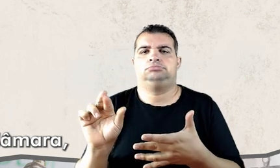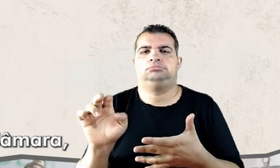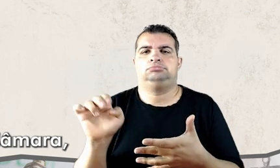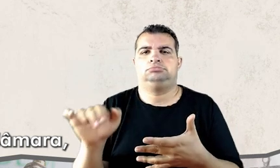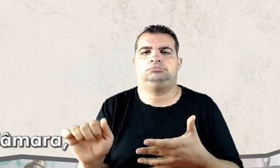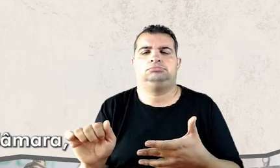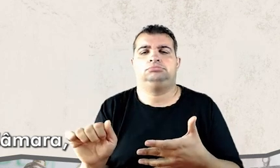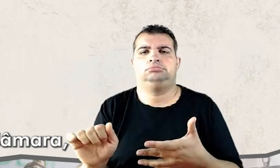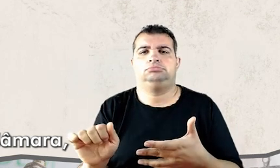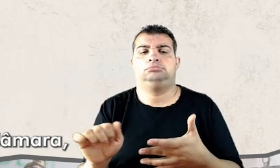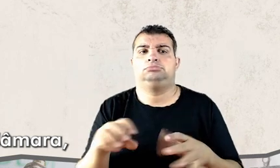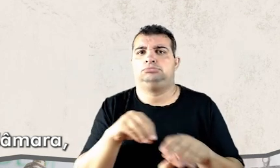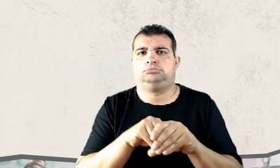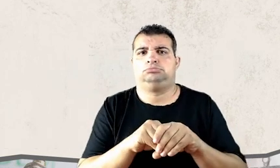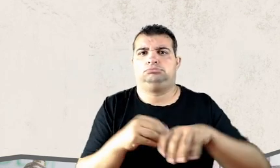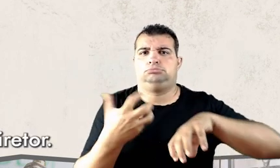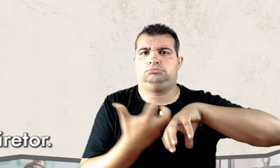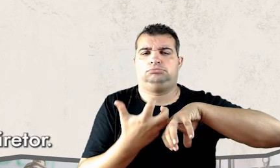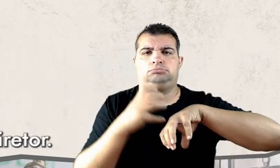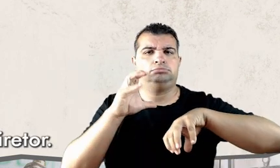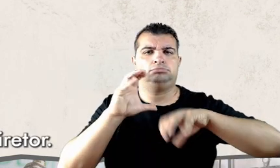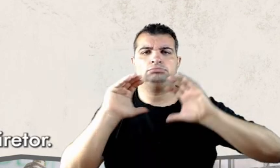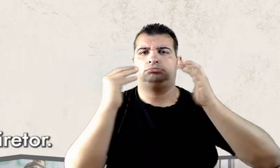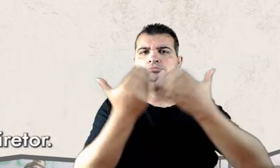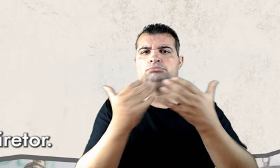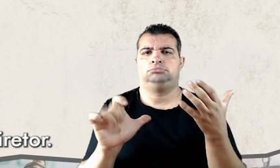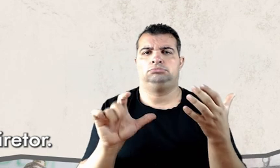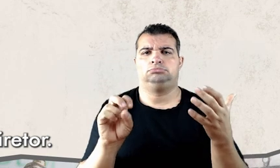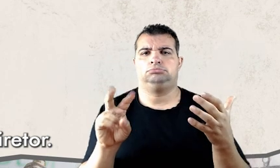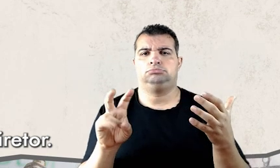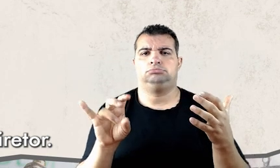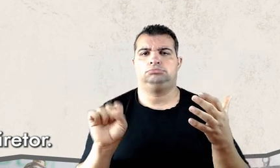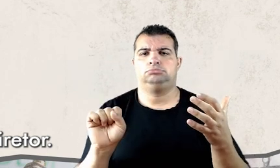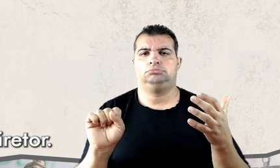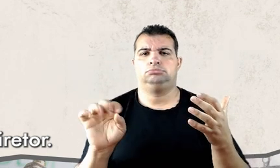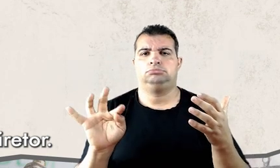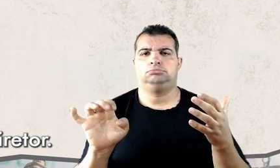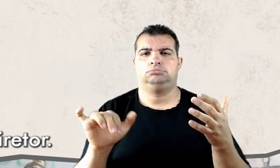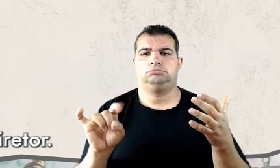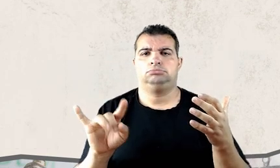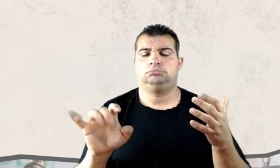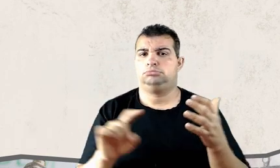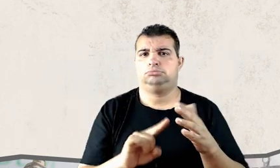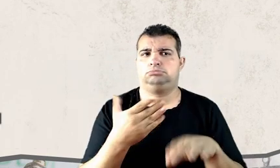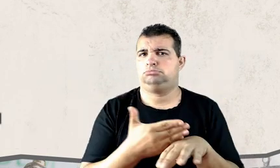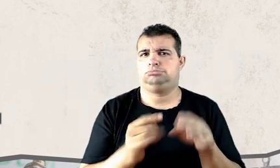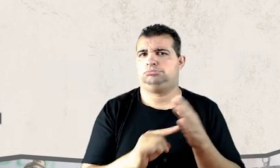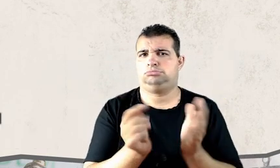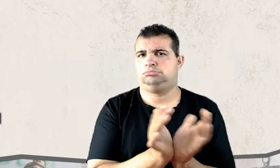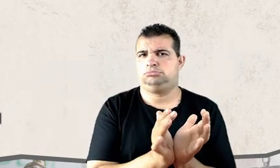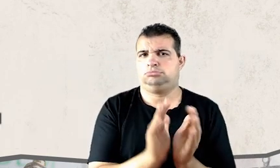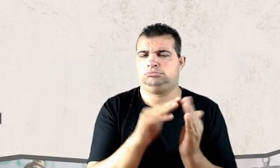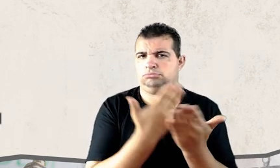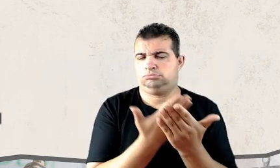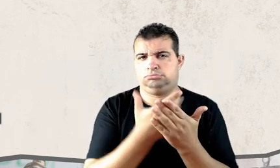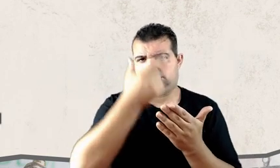veja só, o vice-líder da Arena na Câmara, né, chamado Clóvis Stenzel, fez parte desse primeiro grupo diretor, né? Tinha gente